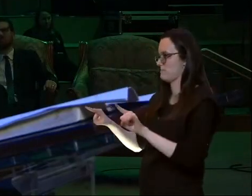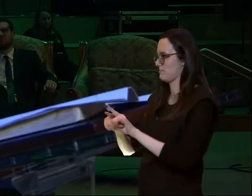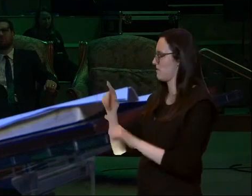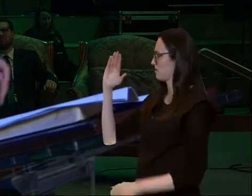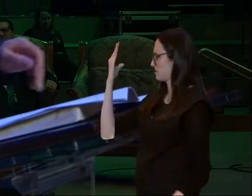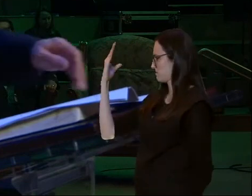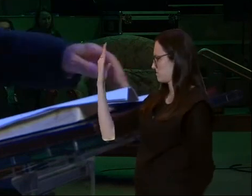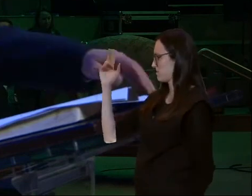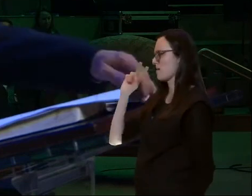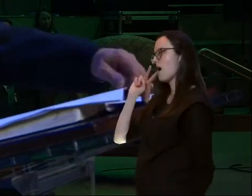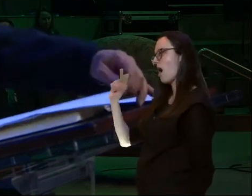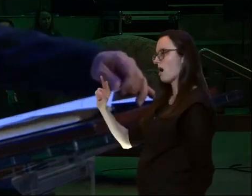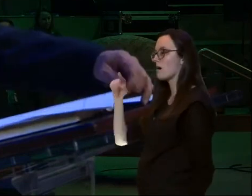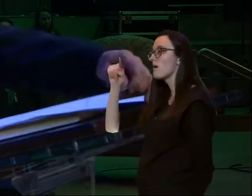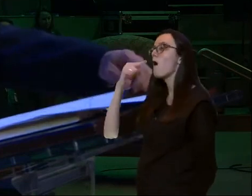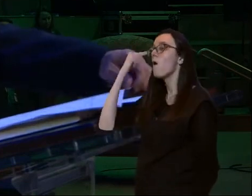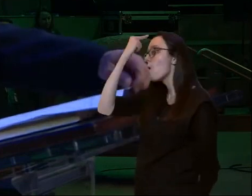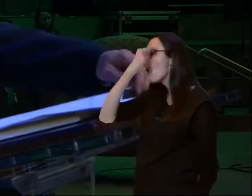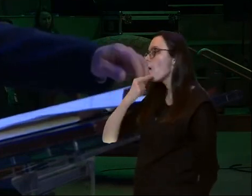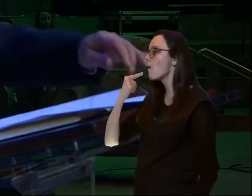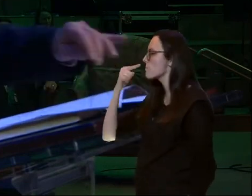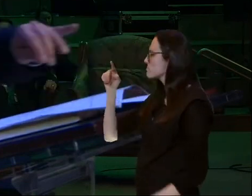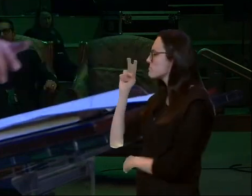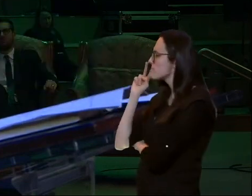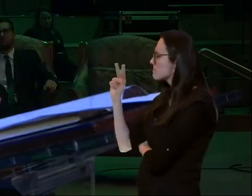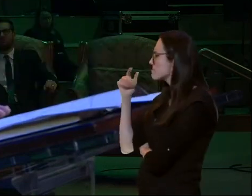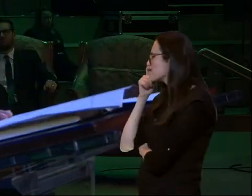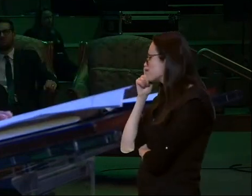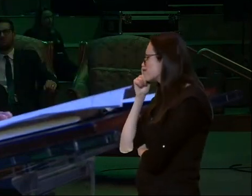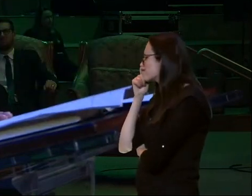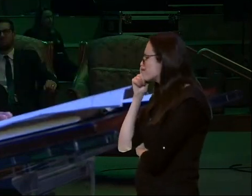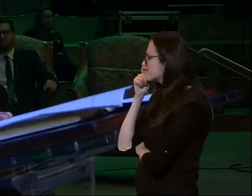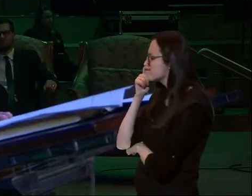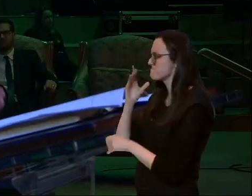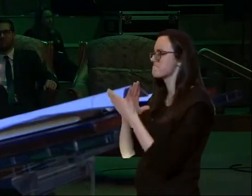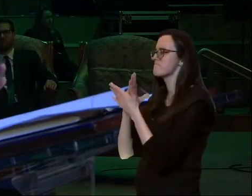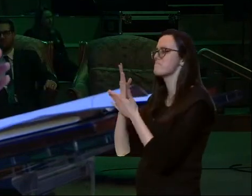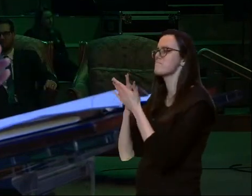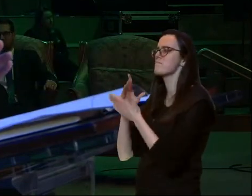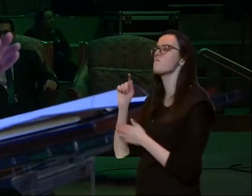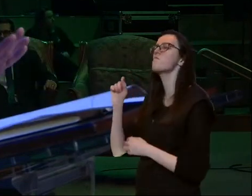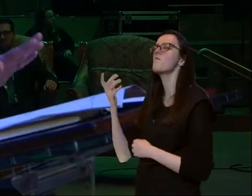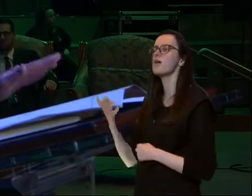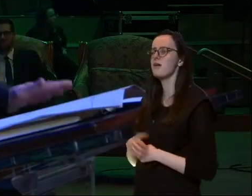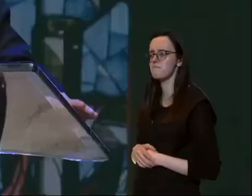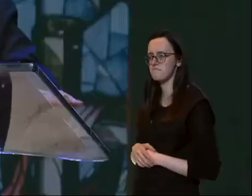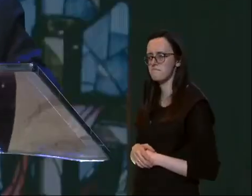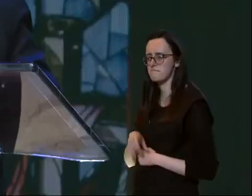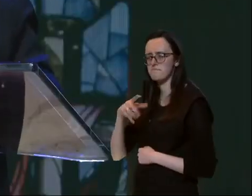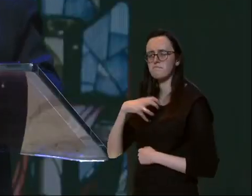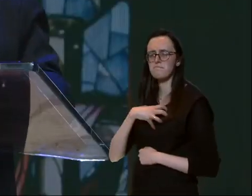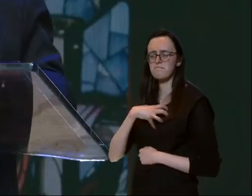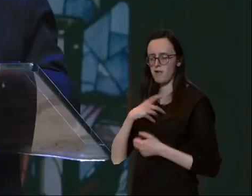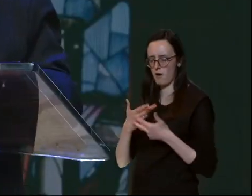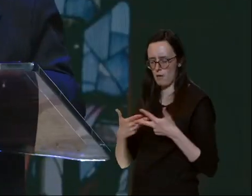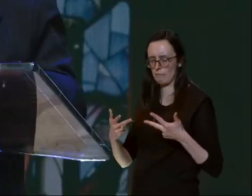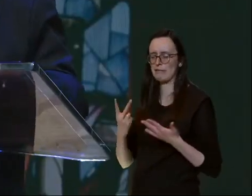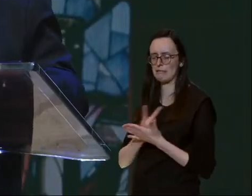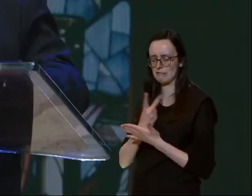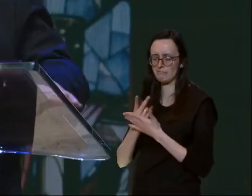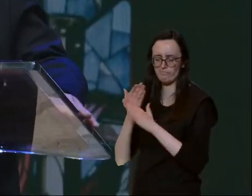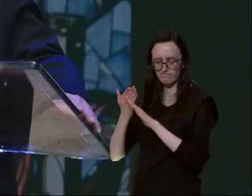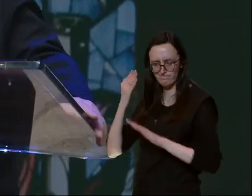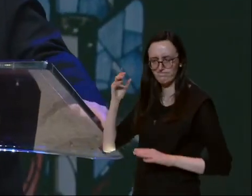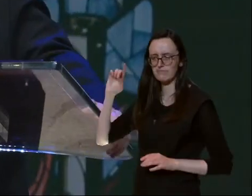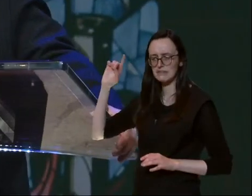do espelho, veja qual o porém que te incomoda, que te afasta de Deus,